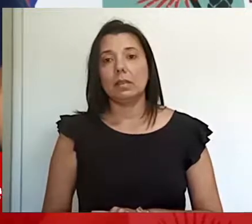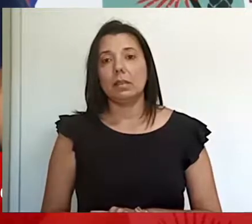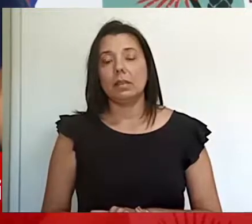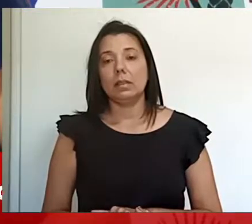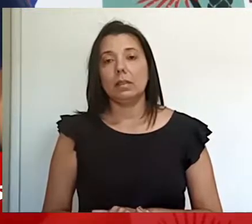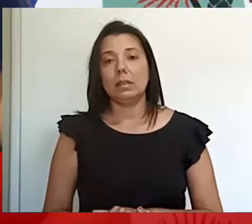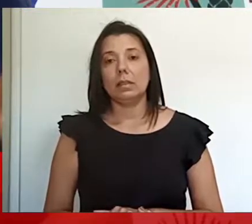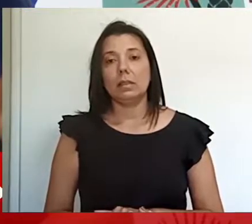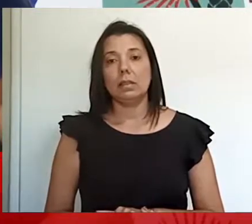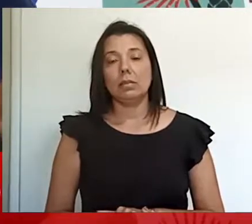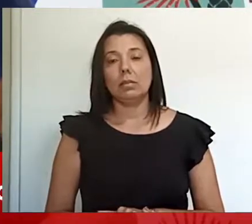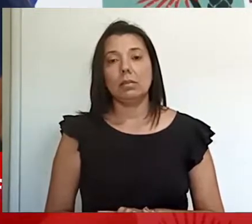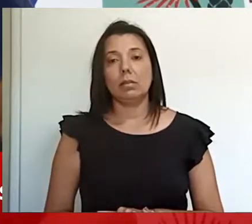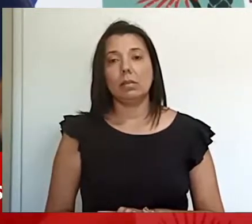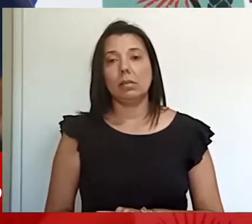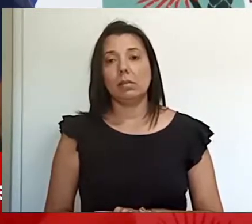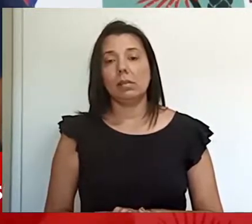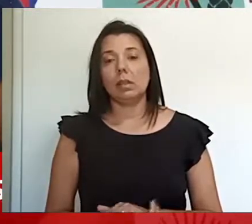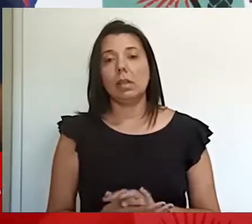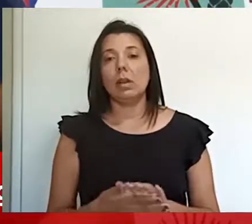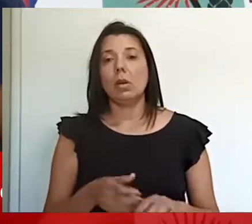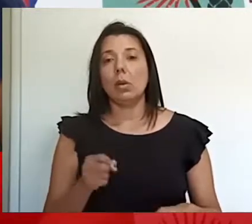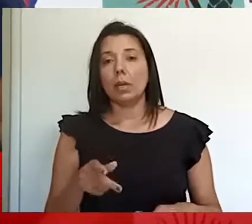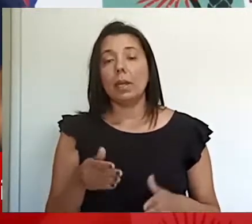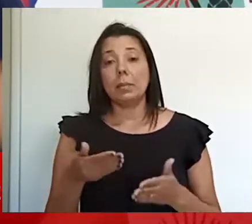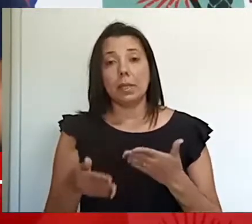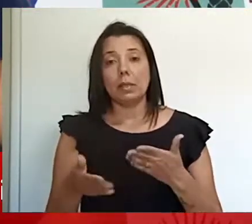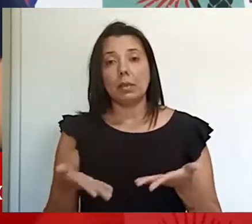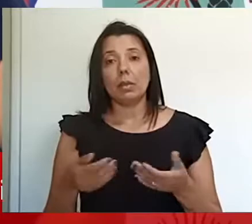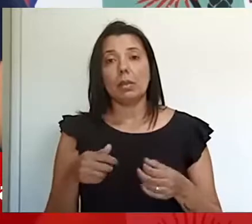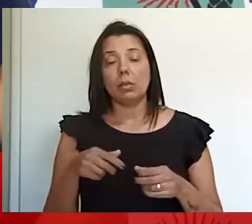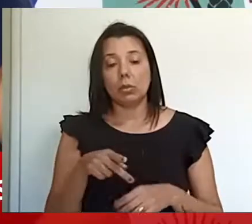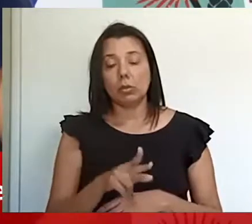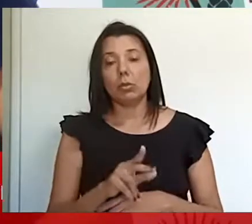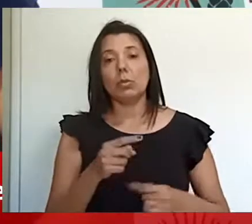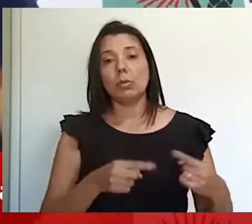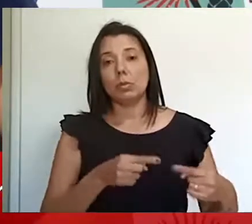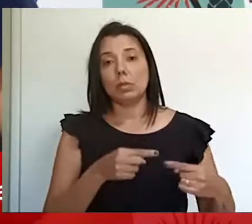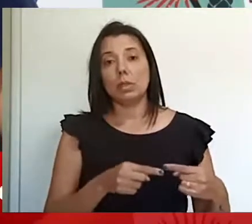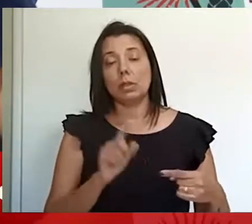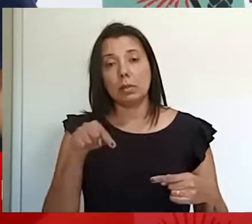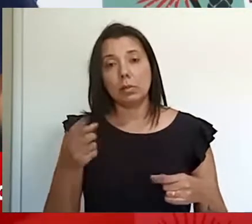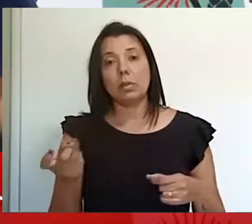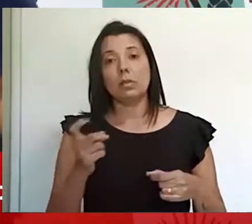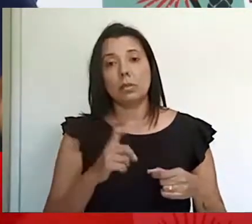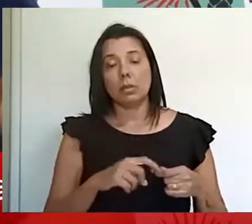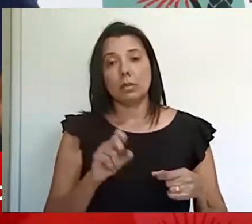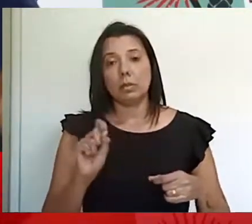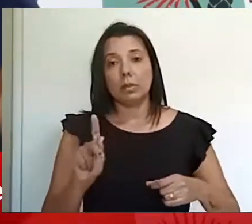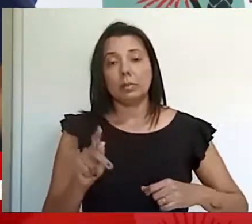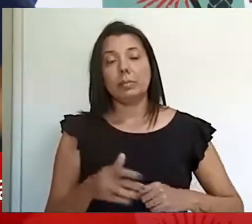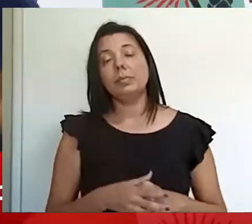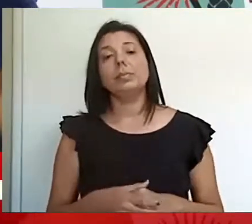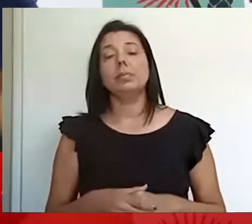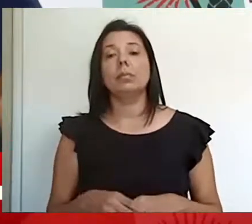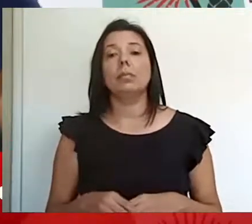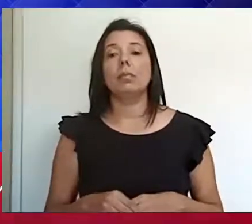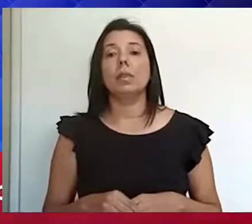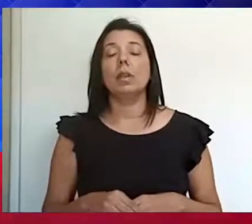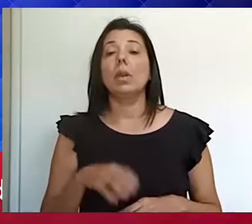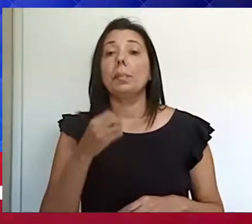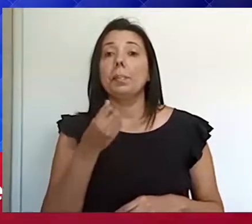Caiu, mas a gente pode dar prosseguimento ao debate e esperar que ele retorne, né? Bom,